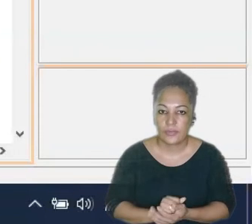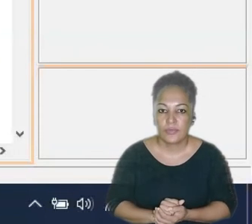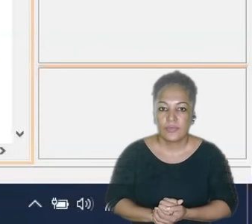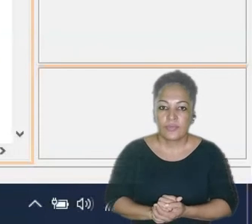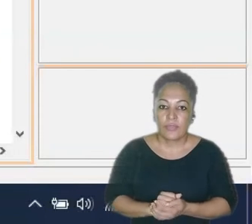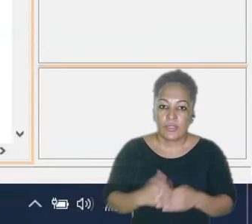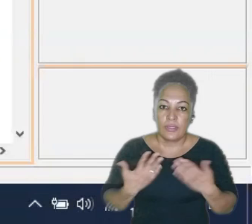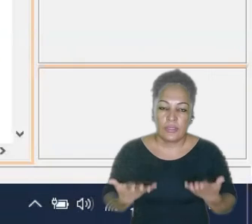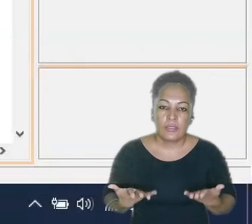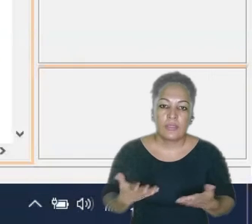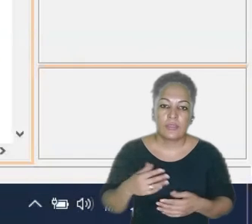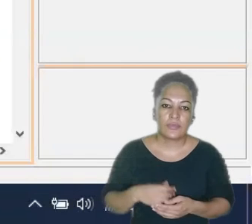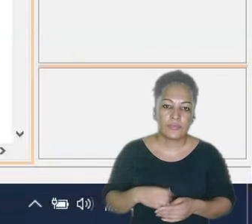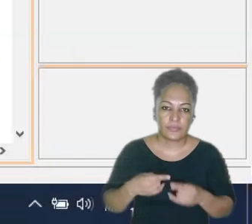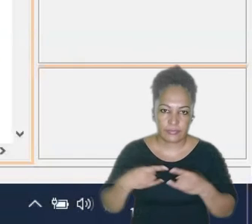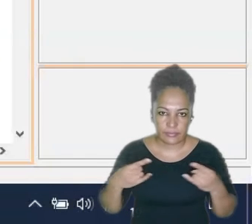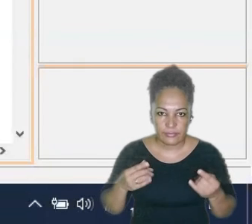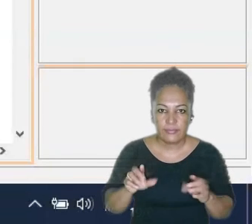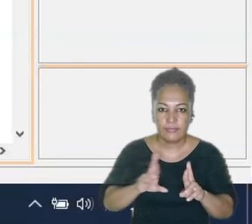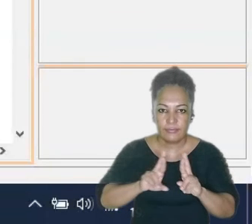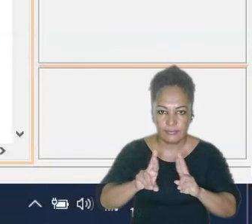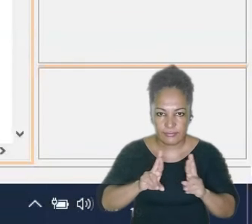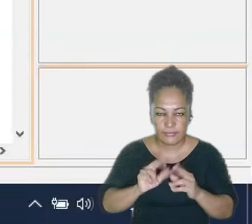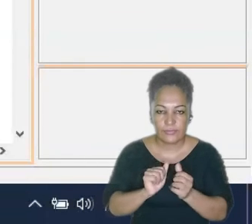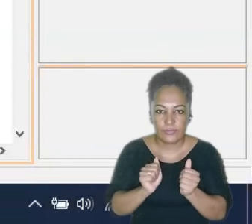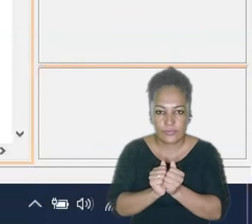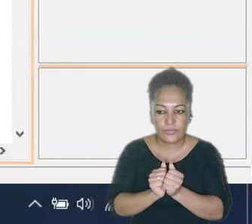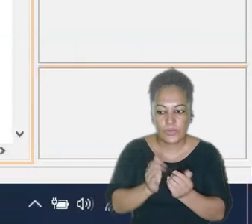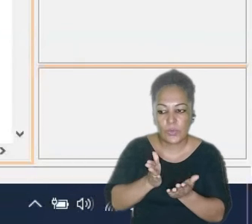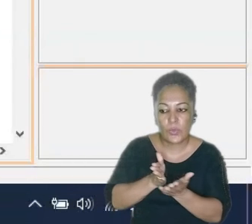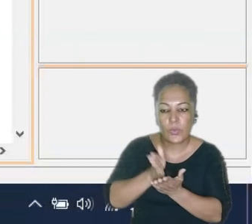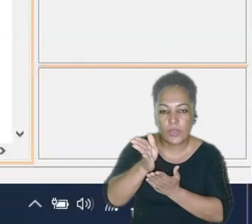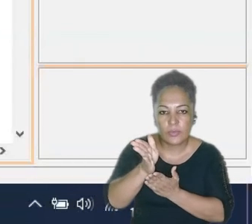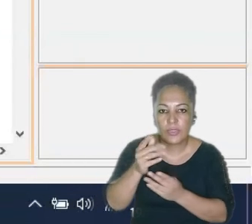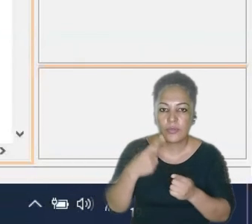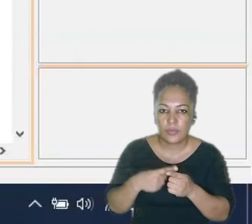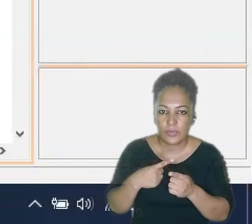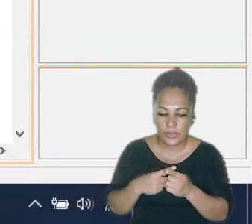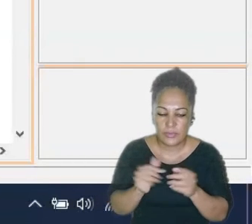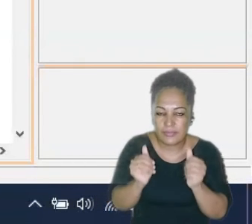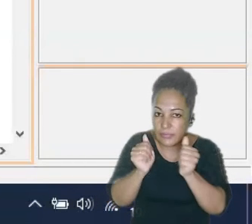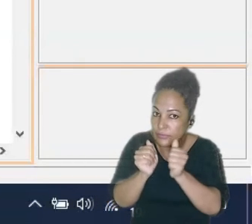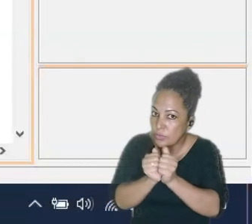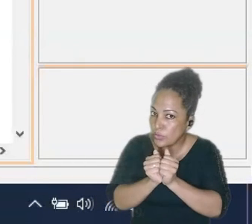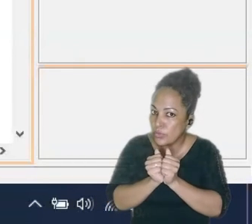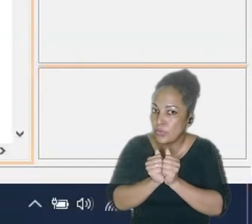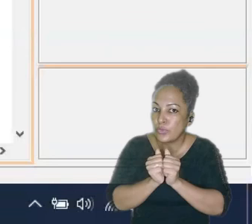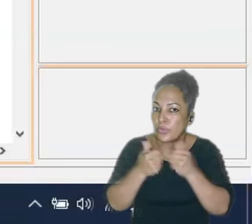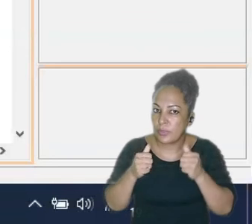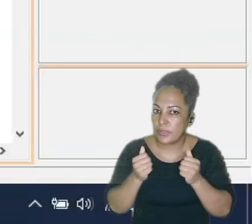Não. Tá bom? Então, a passagem está relacionada com o trecho, então logo a passagem já sabe a informação do trecho porque